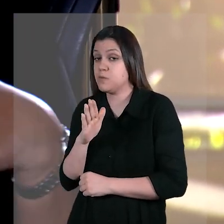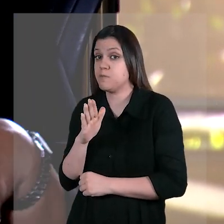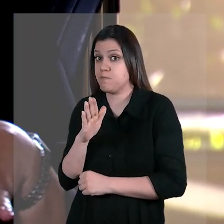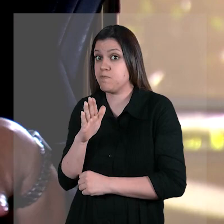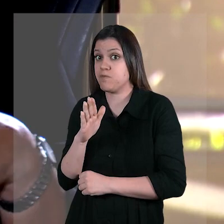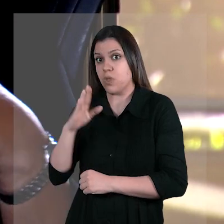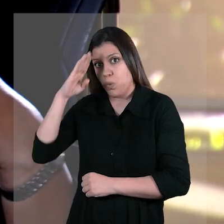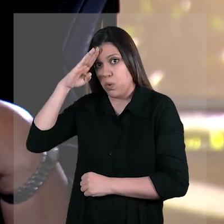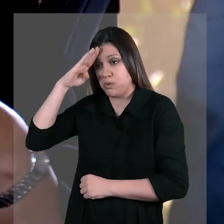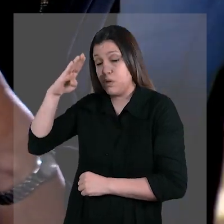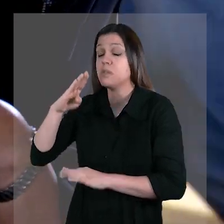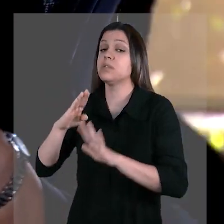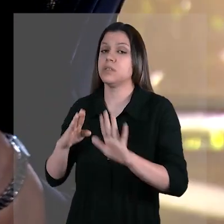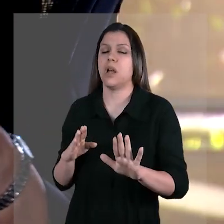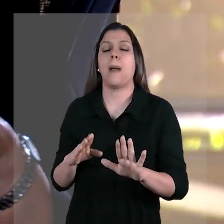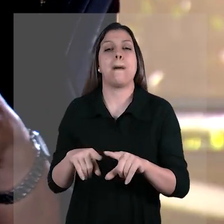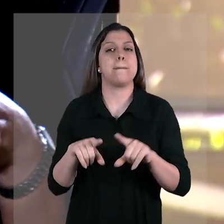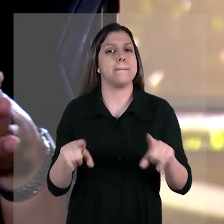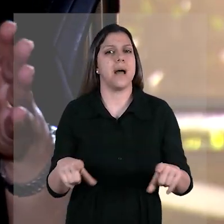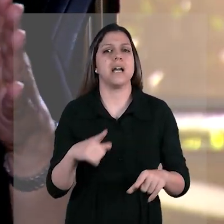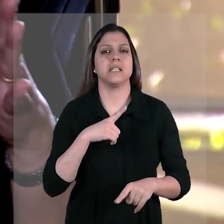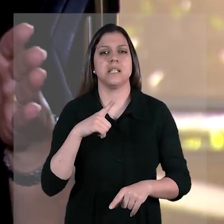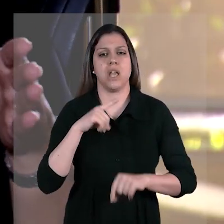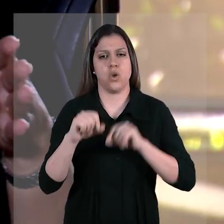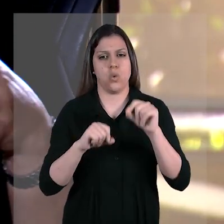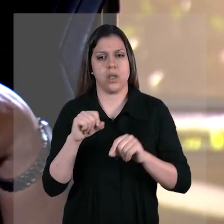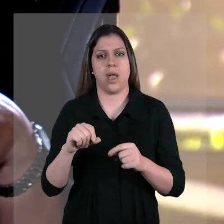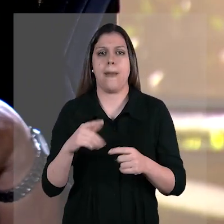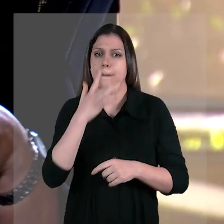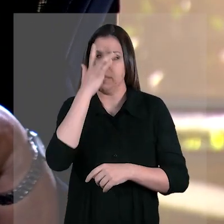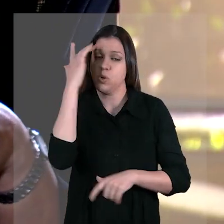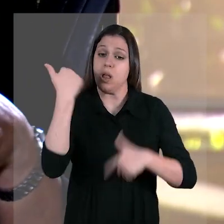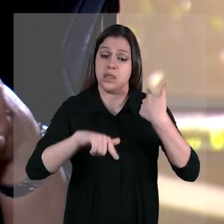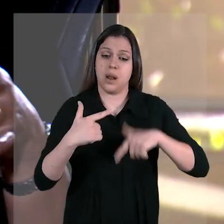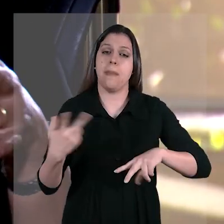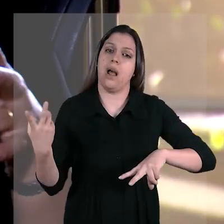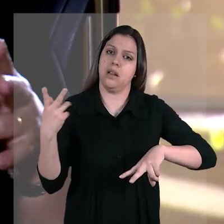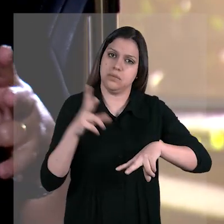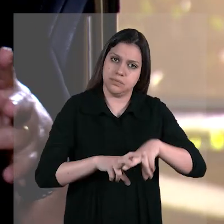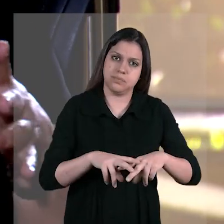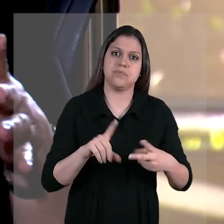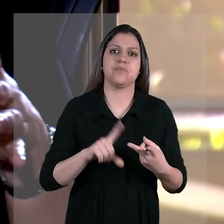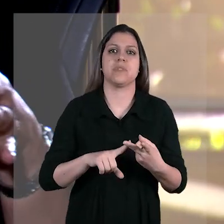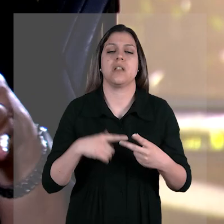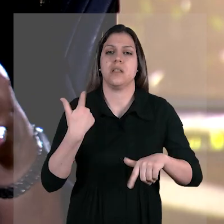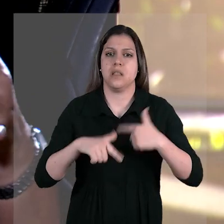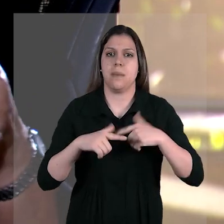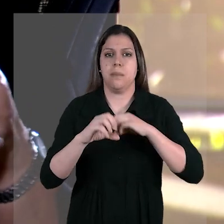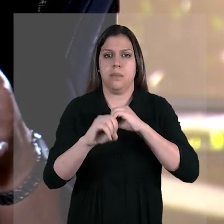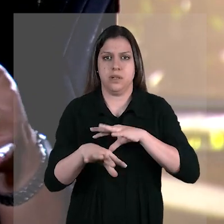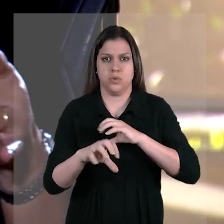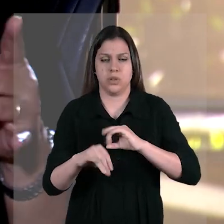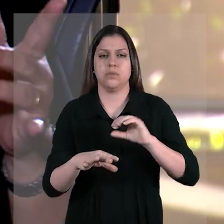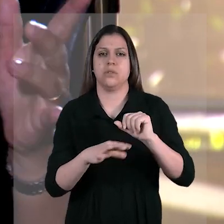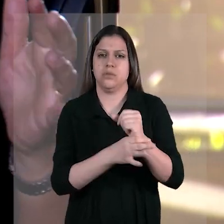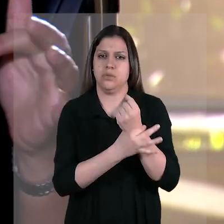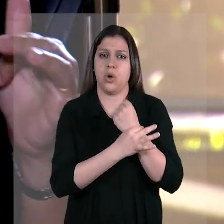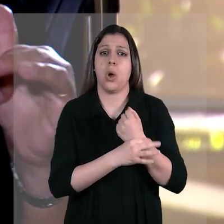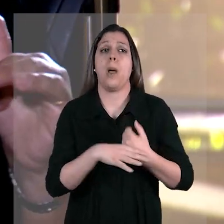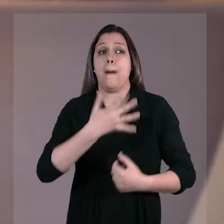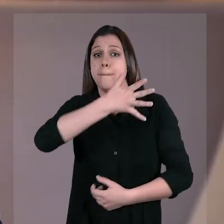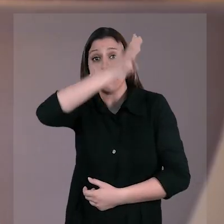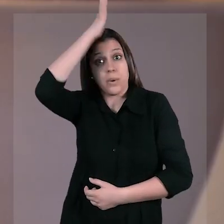que entrou, que vai fazer parte, né, são os agentes penitenciários, educacionais,